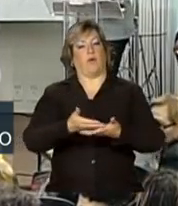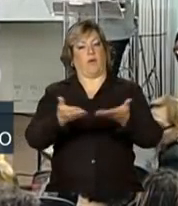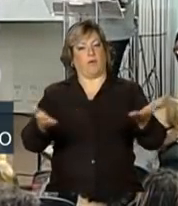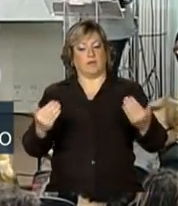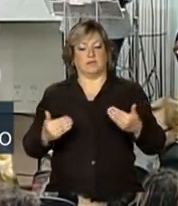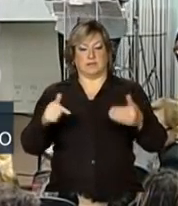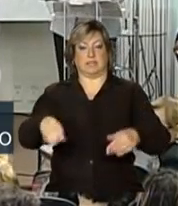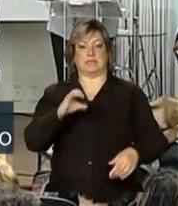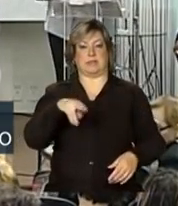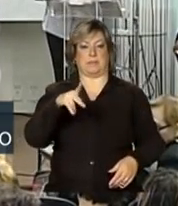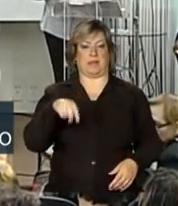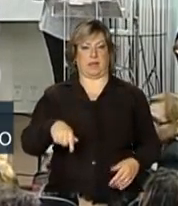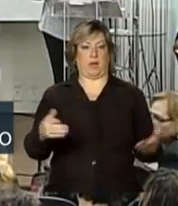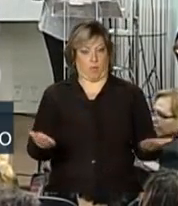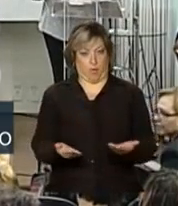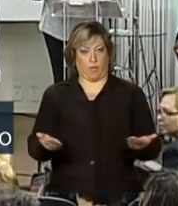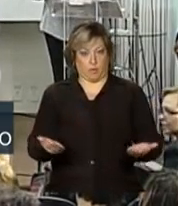do CNPq hoje.